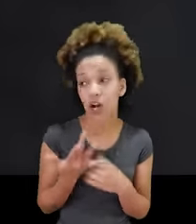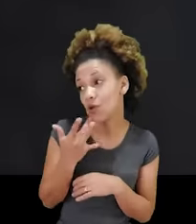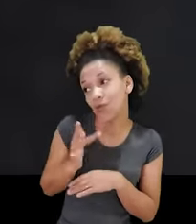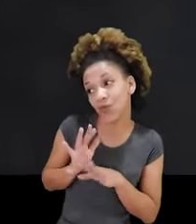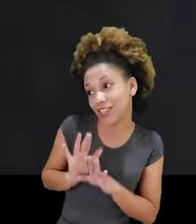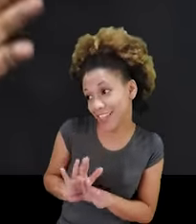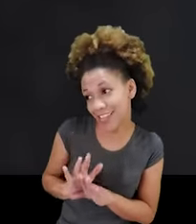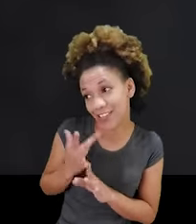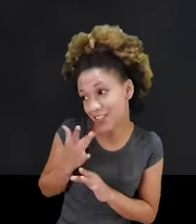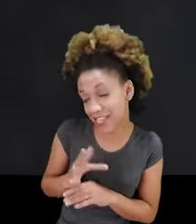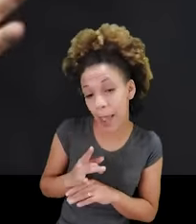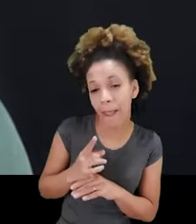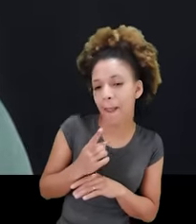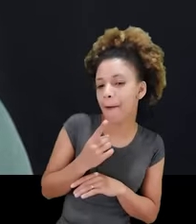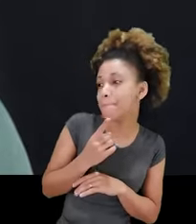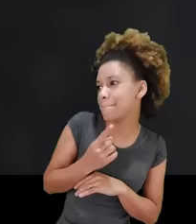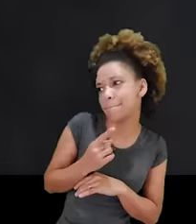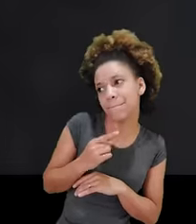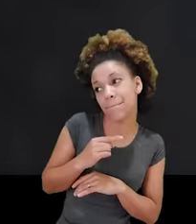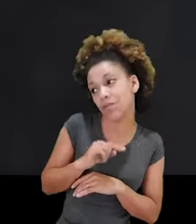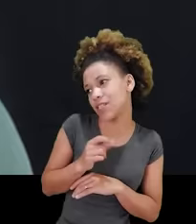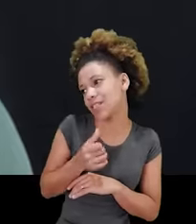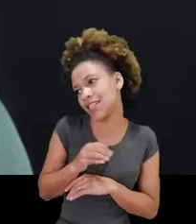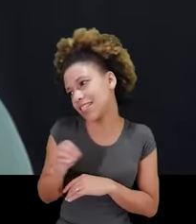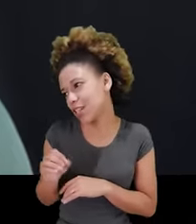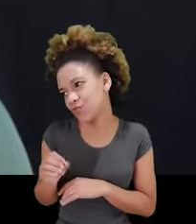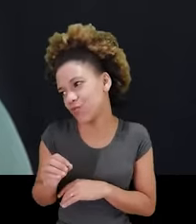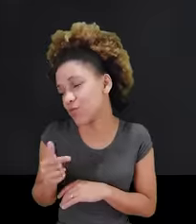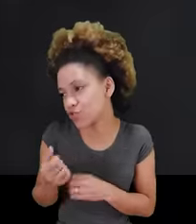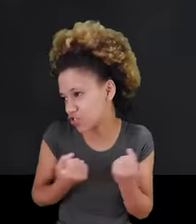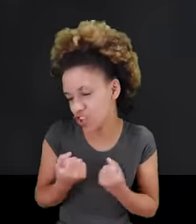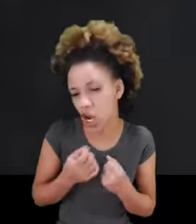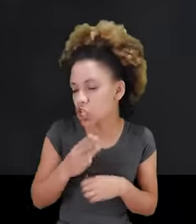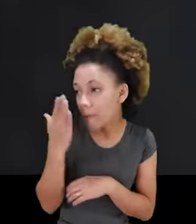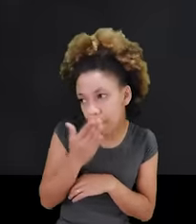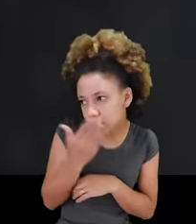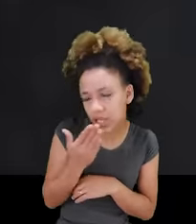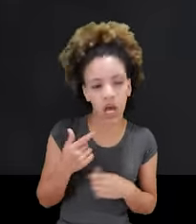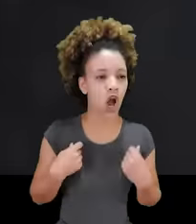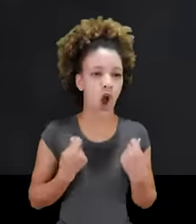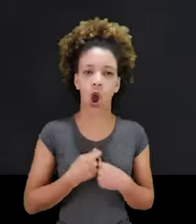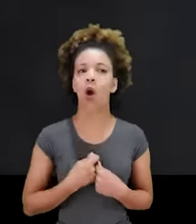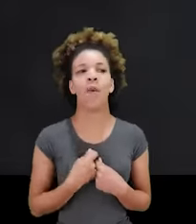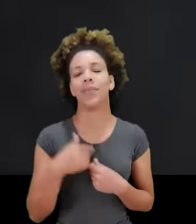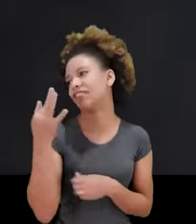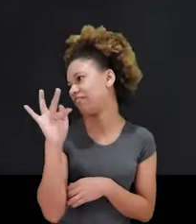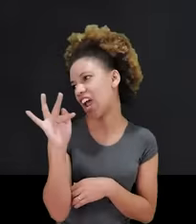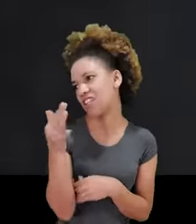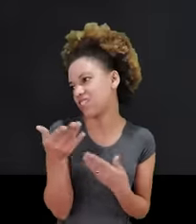pá, em 1500, 1600, nessa fase. Não tinha carro, era só era putas. Putas e roupa de França